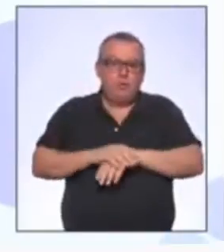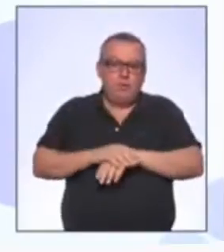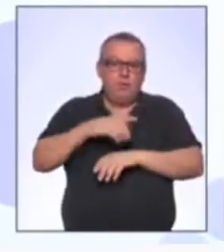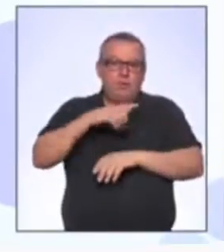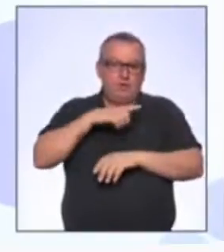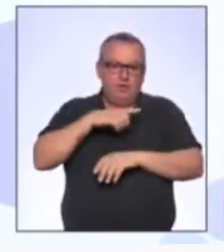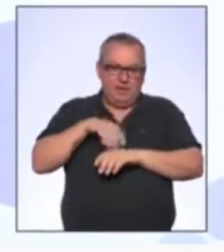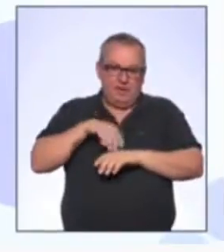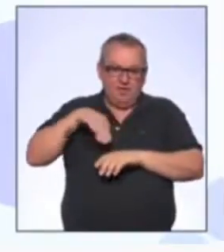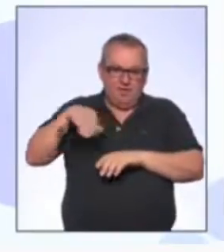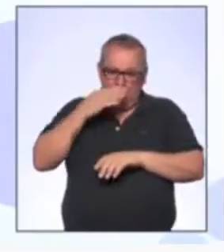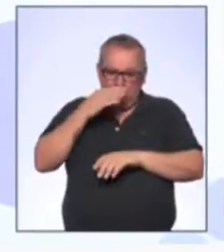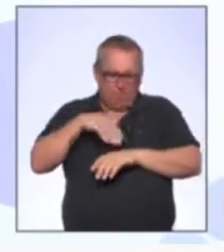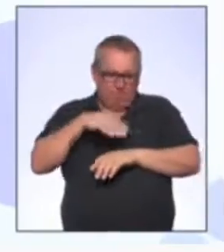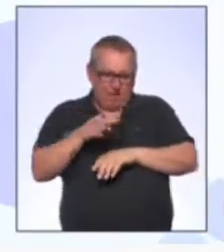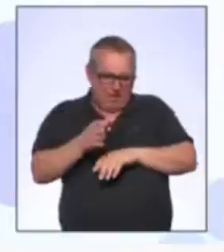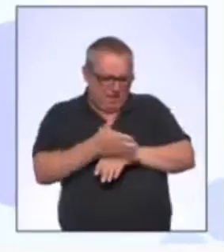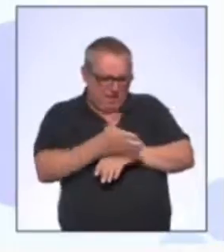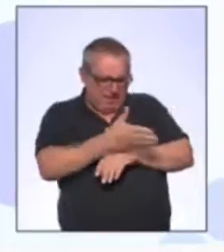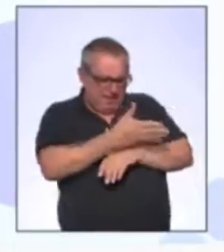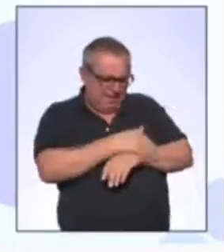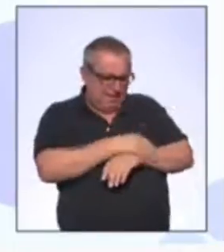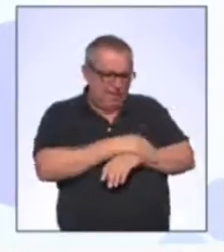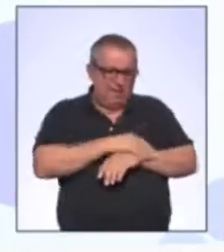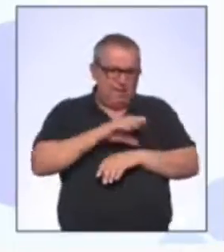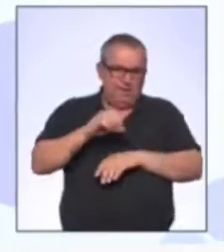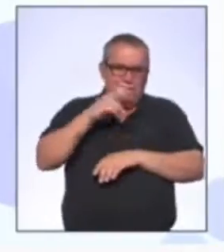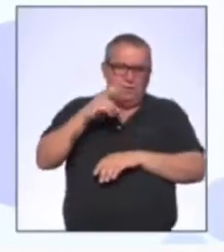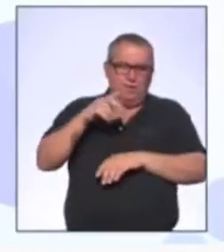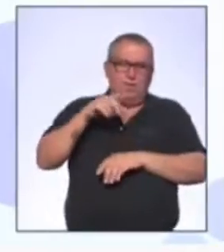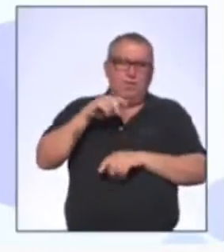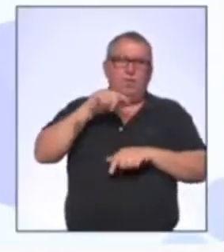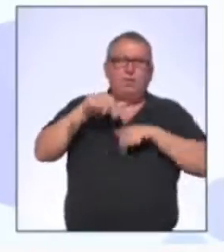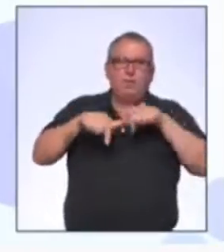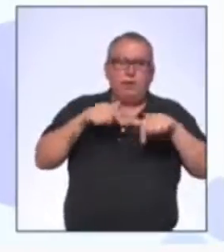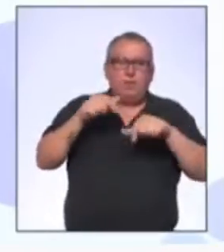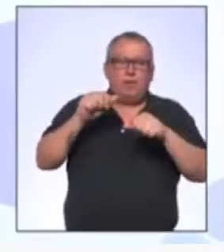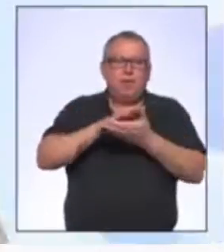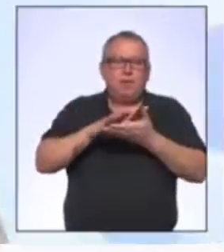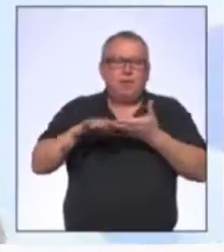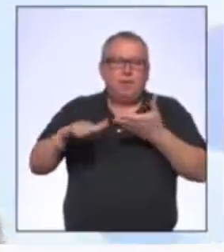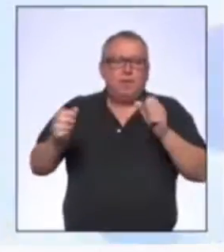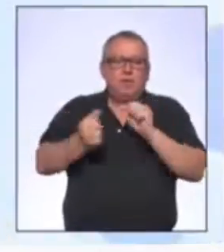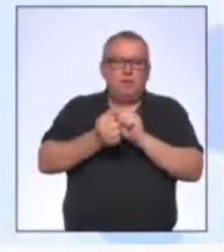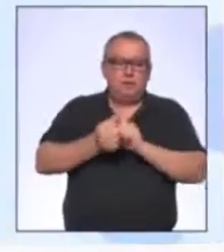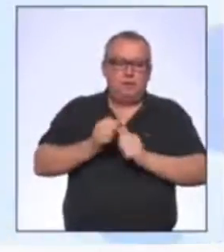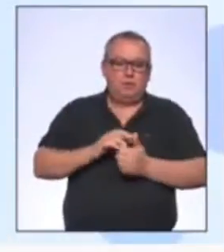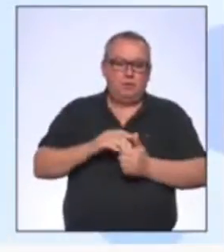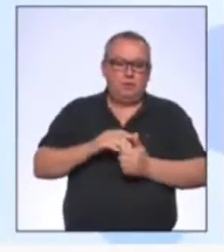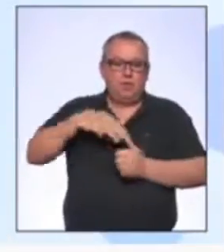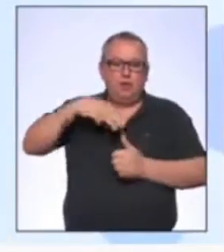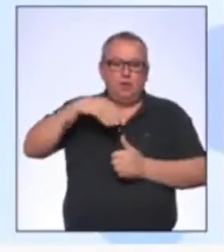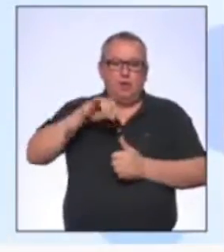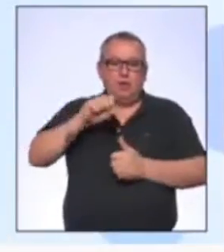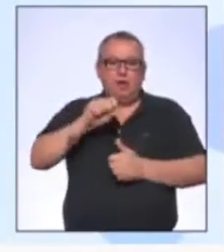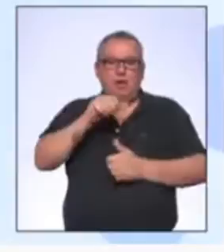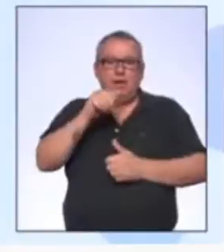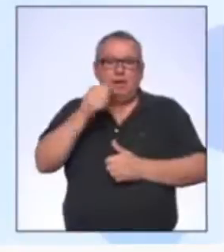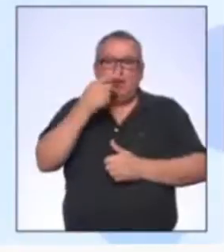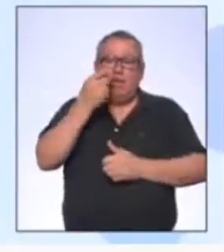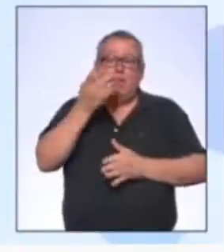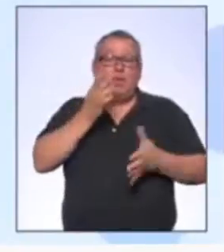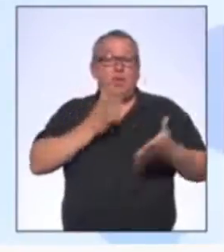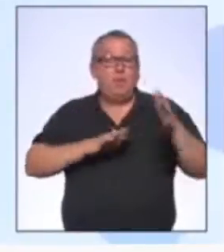de lado oi a gente coloca eles na atividade junto professora a maísa falou depende da